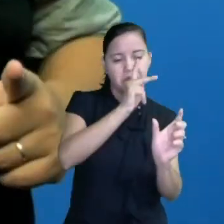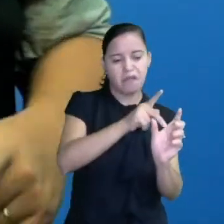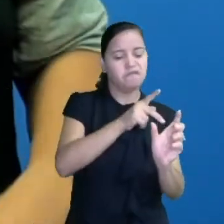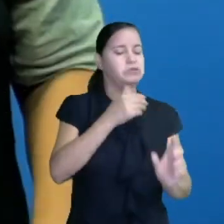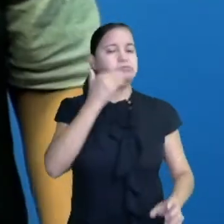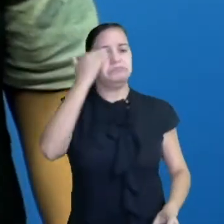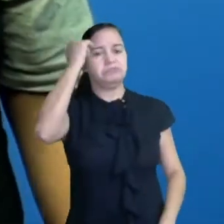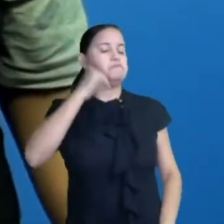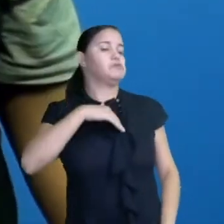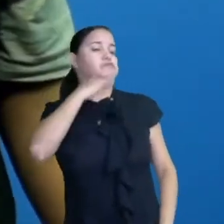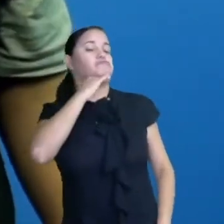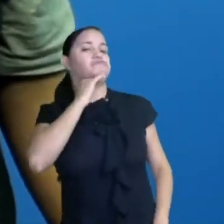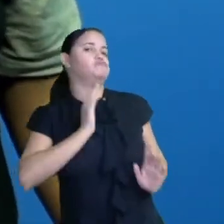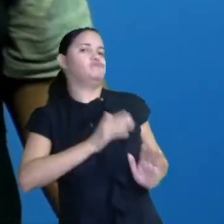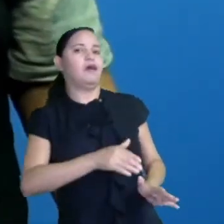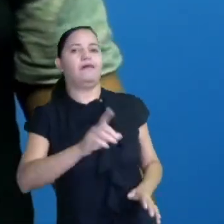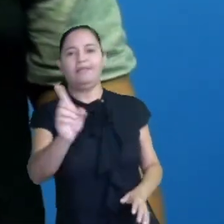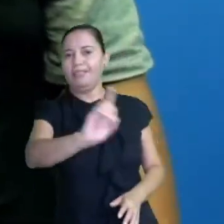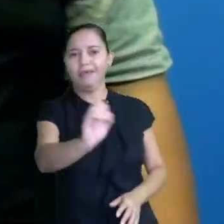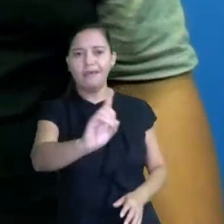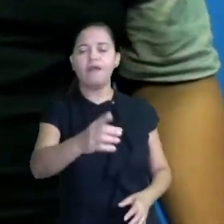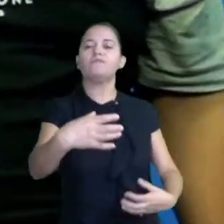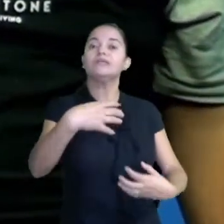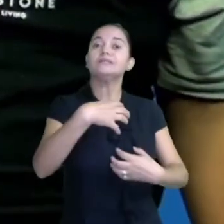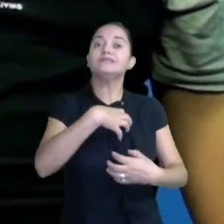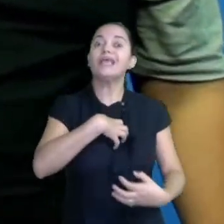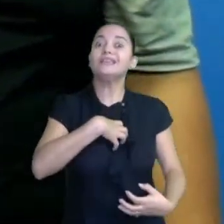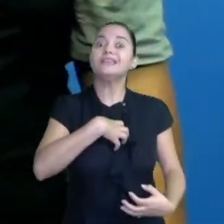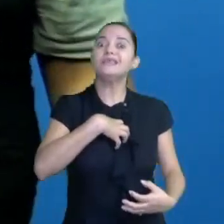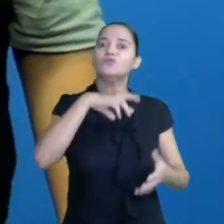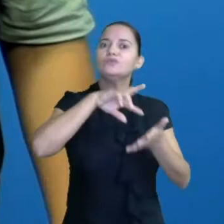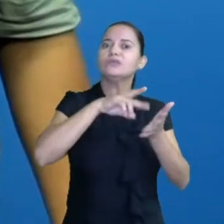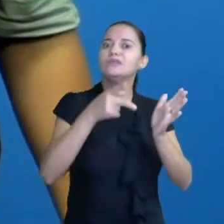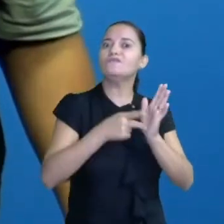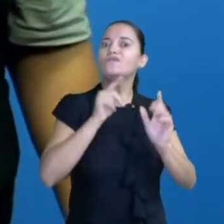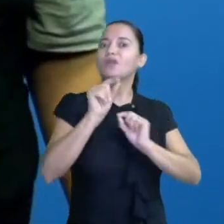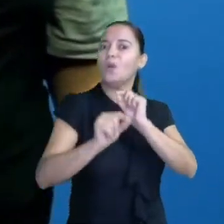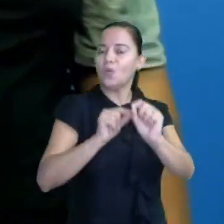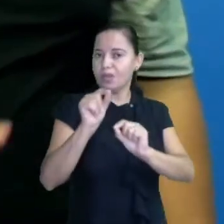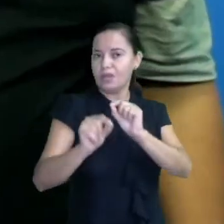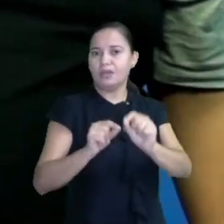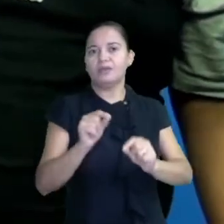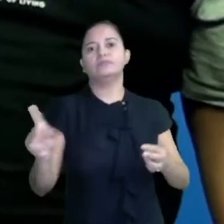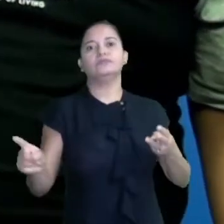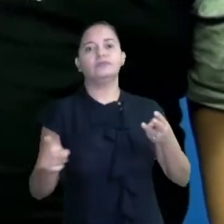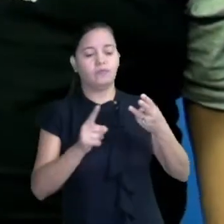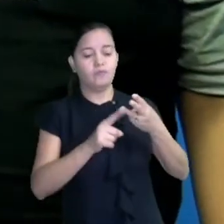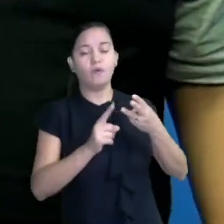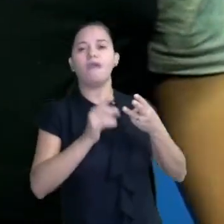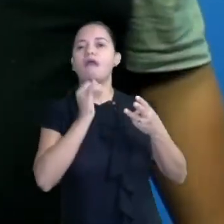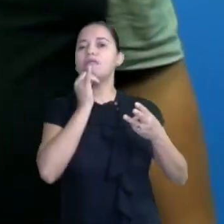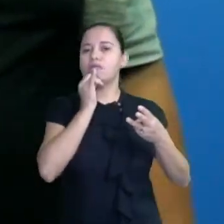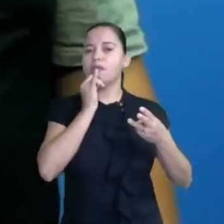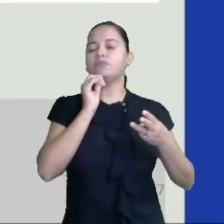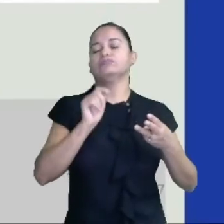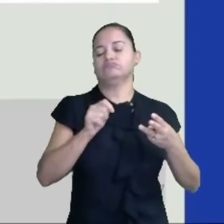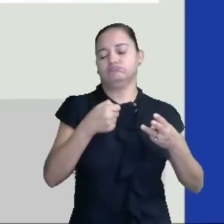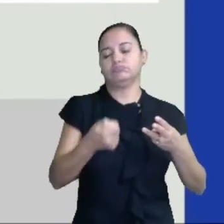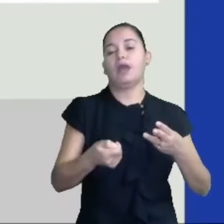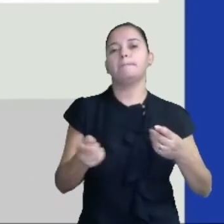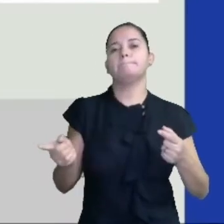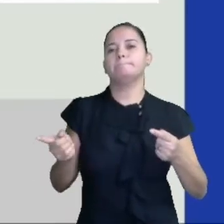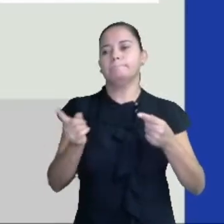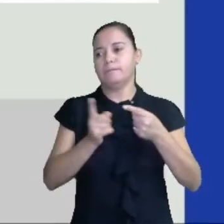que utilizar também o sentido dele. Certo, gente? E por último, a gente vai trabalhar os exemplos. Vamos